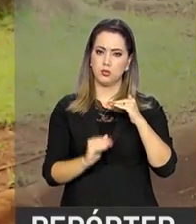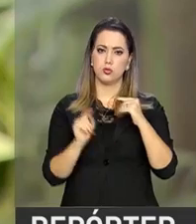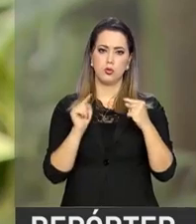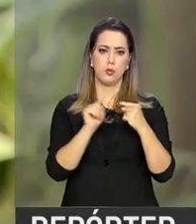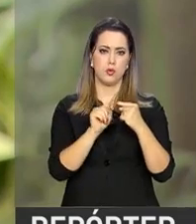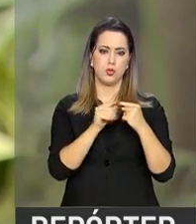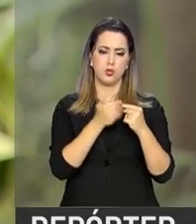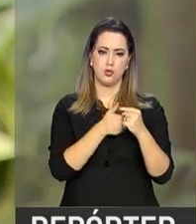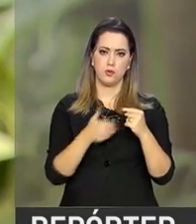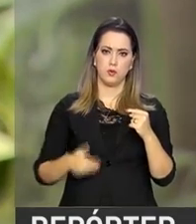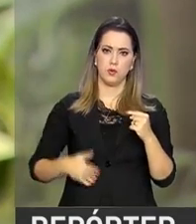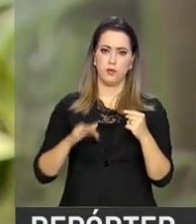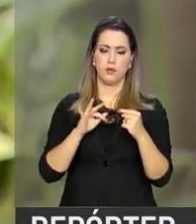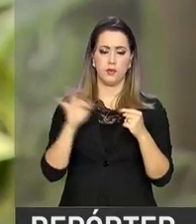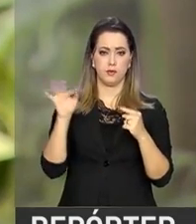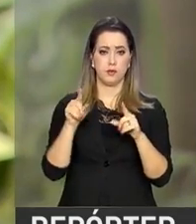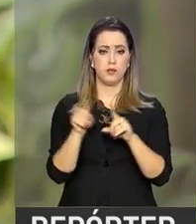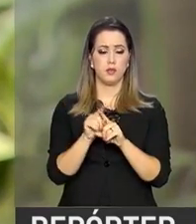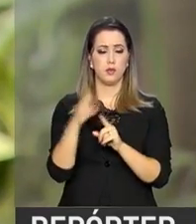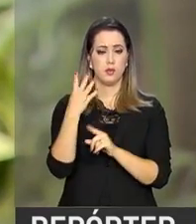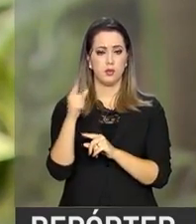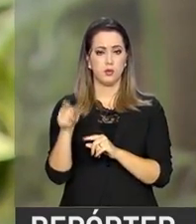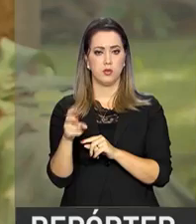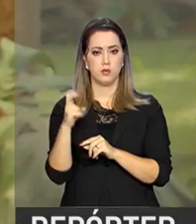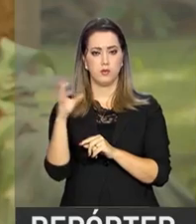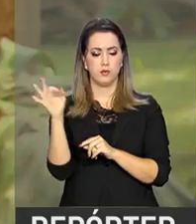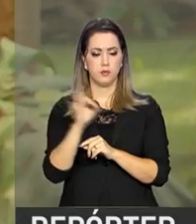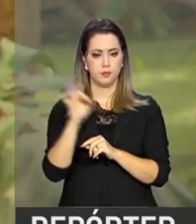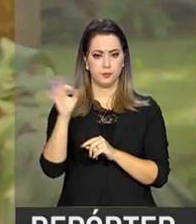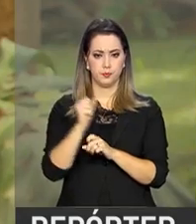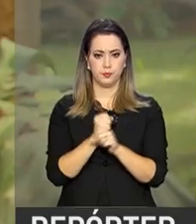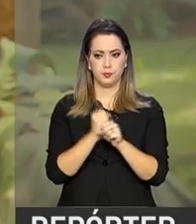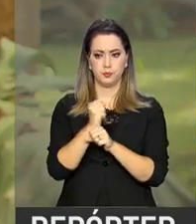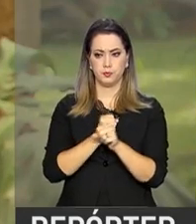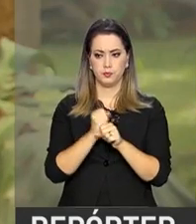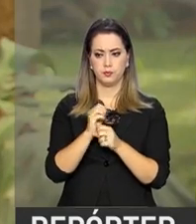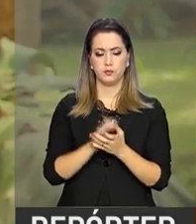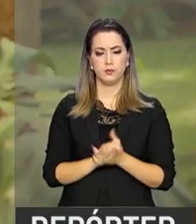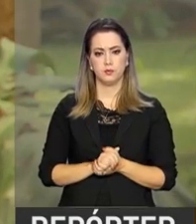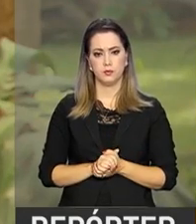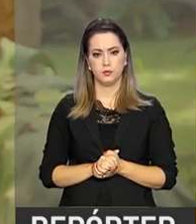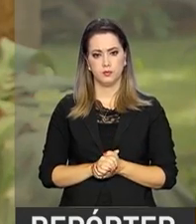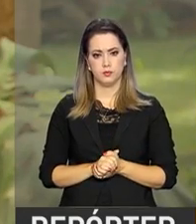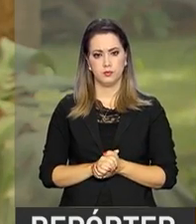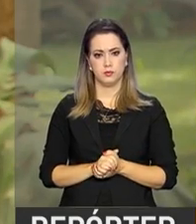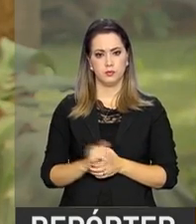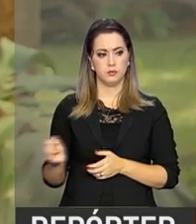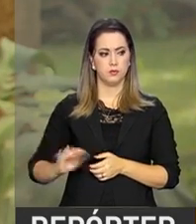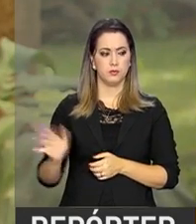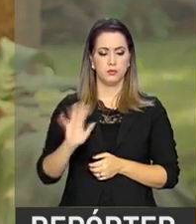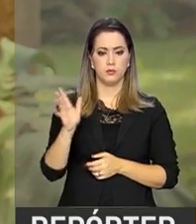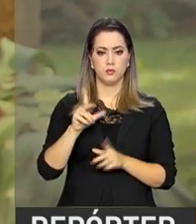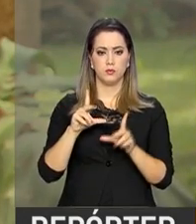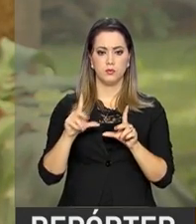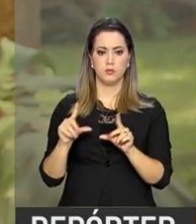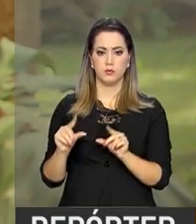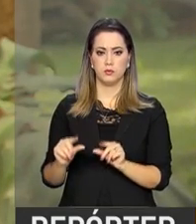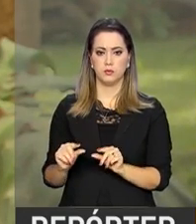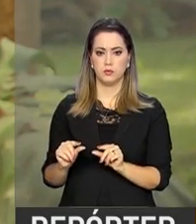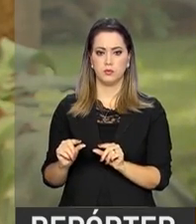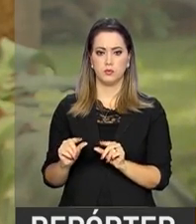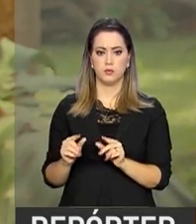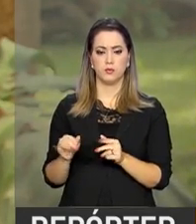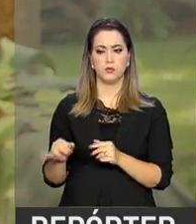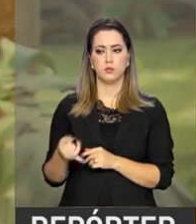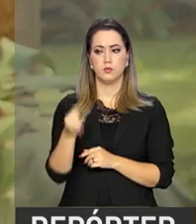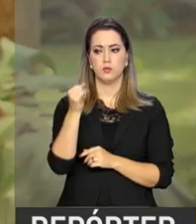que é de 4 6 por cento para este ano é um cenário é de de inflação baixa o índice de